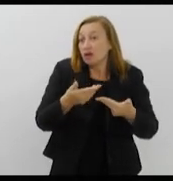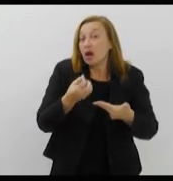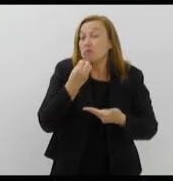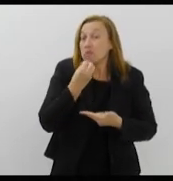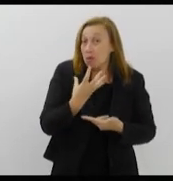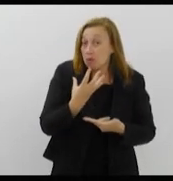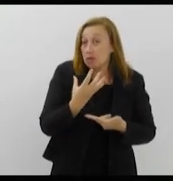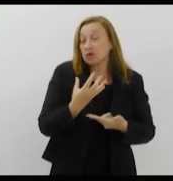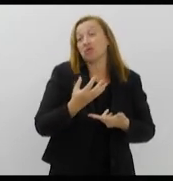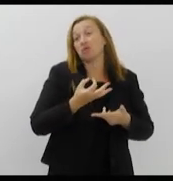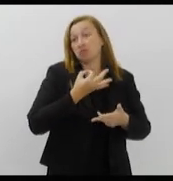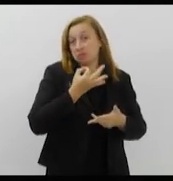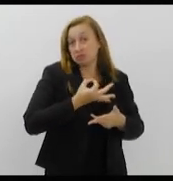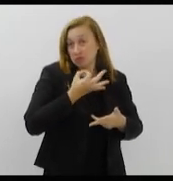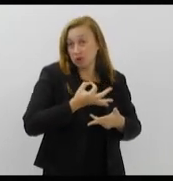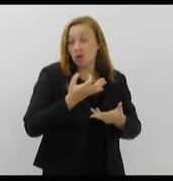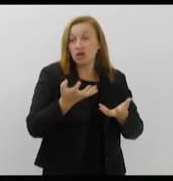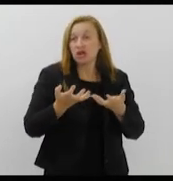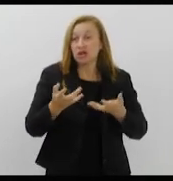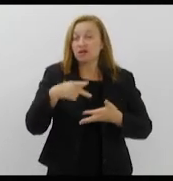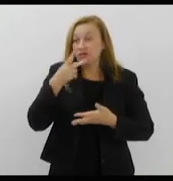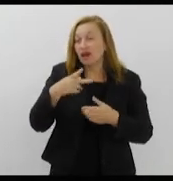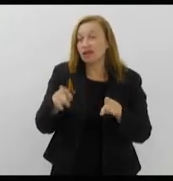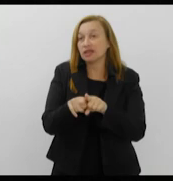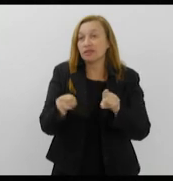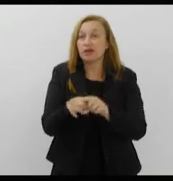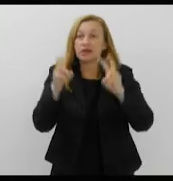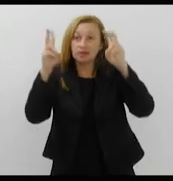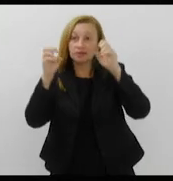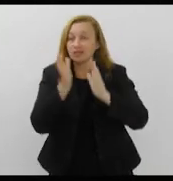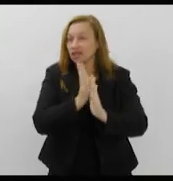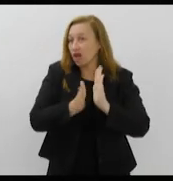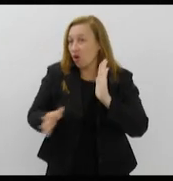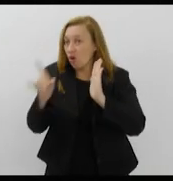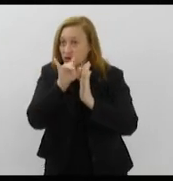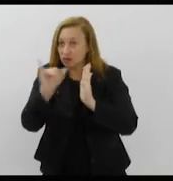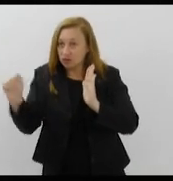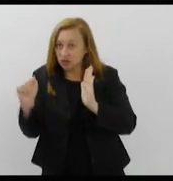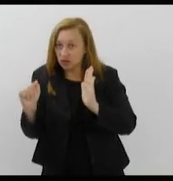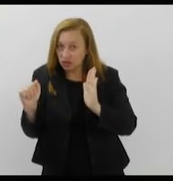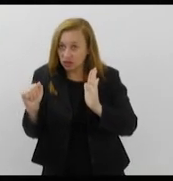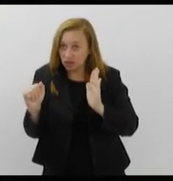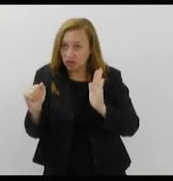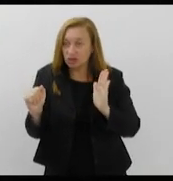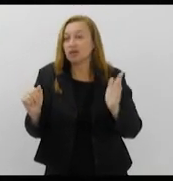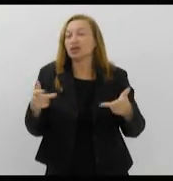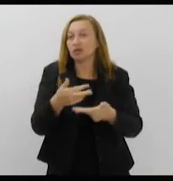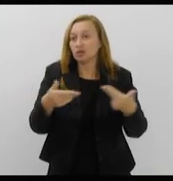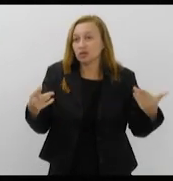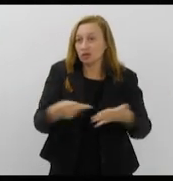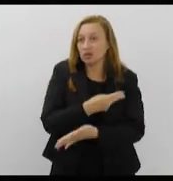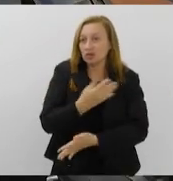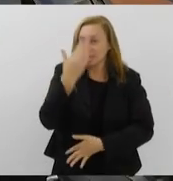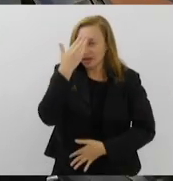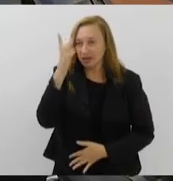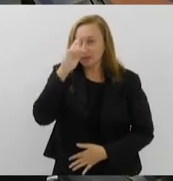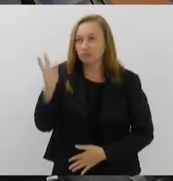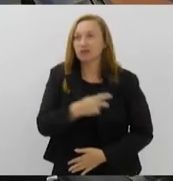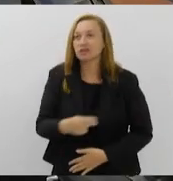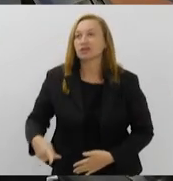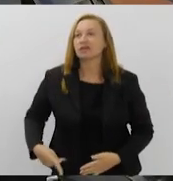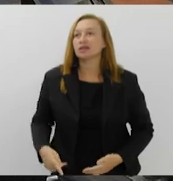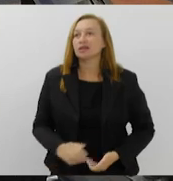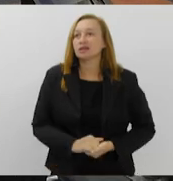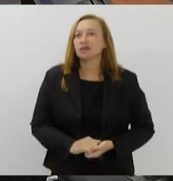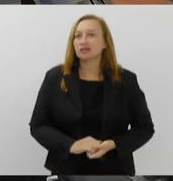trazer também essa questão, porque está na ordem do dia, né, das coisas que estão acontecendo. Obrigado, senhor presidente.